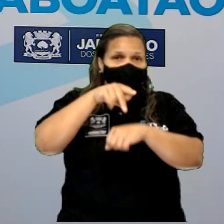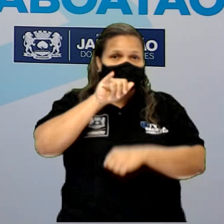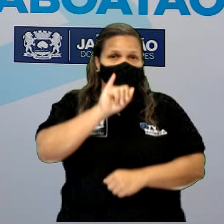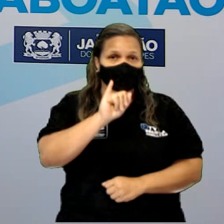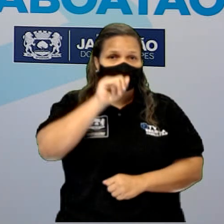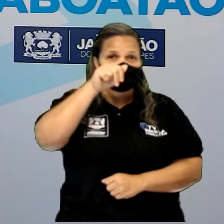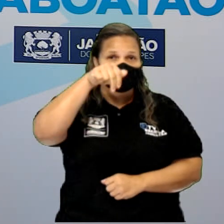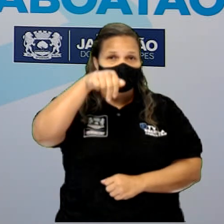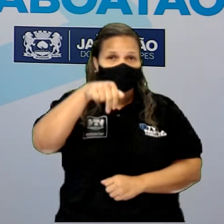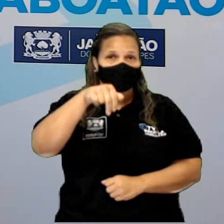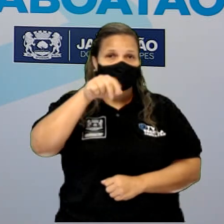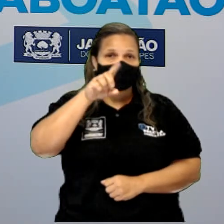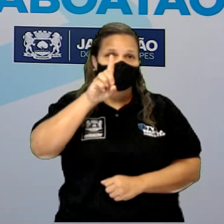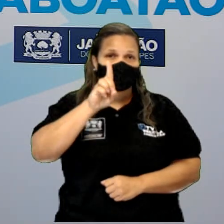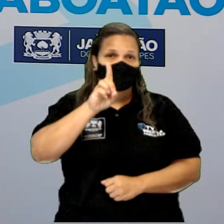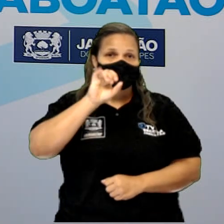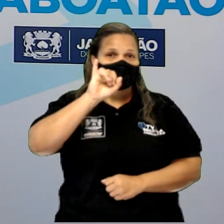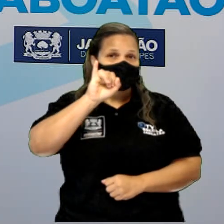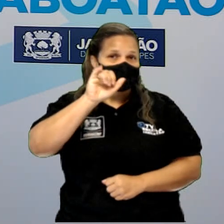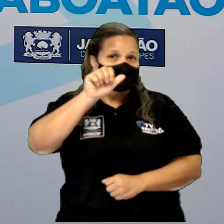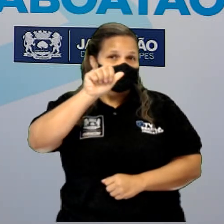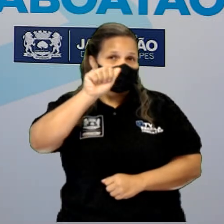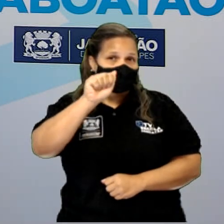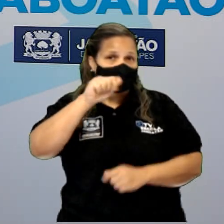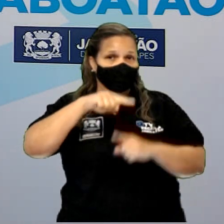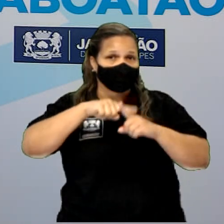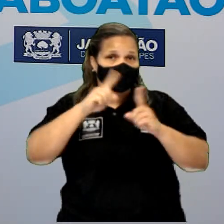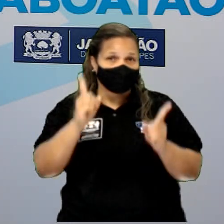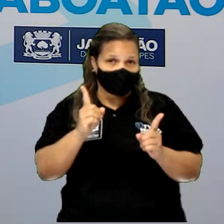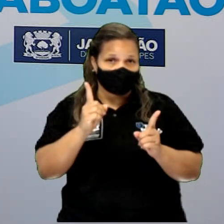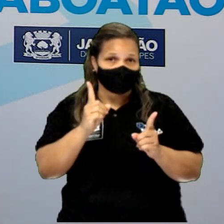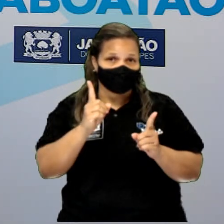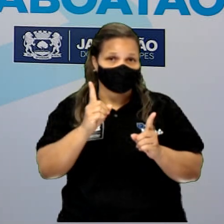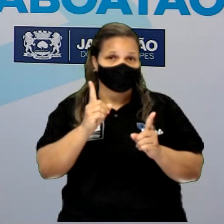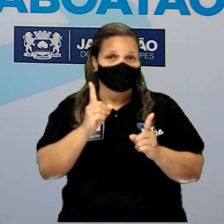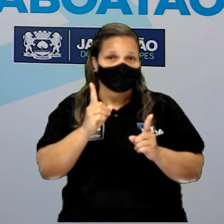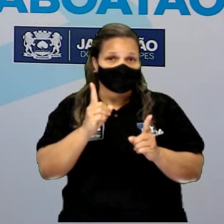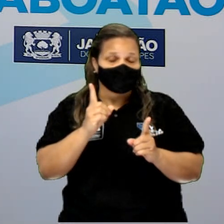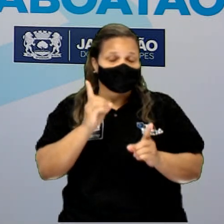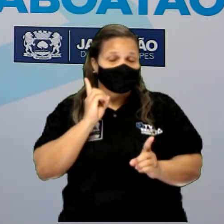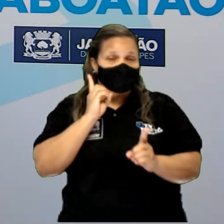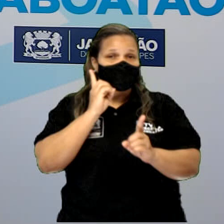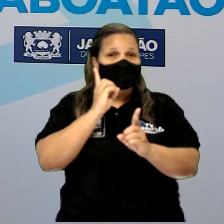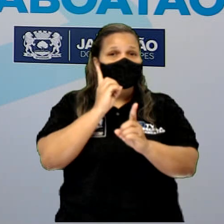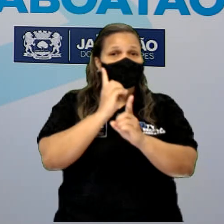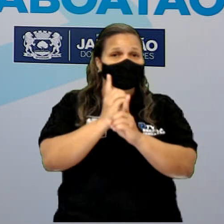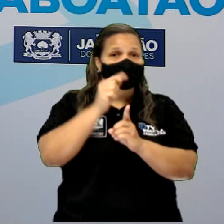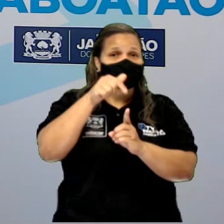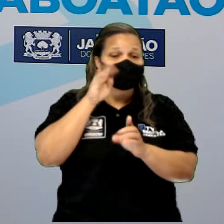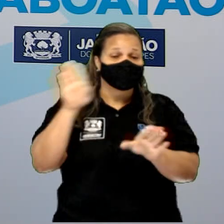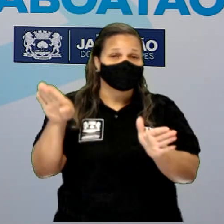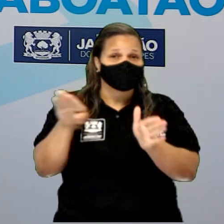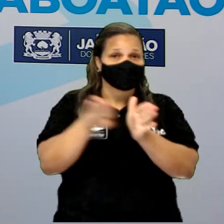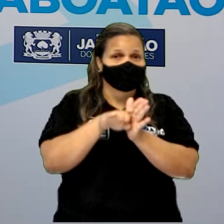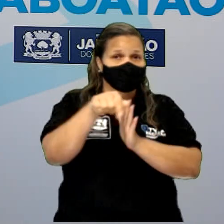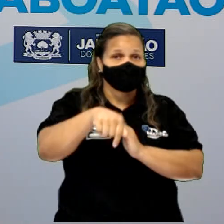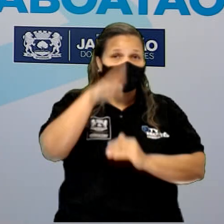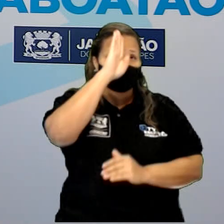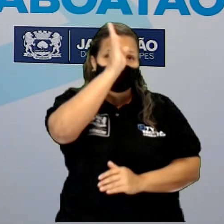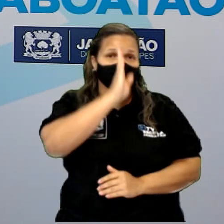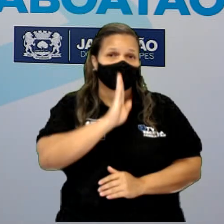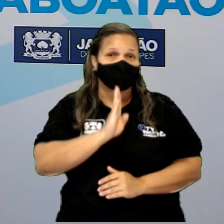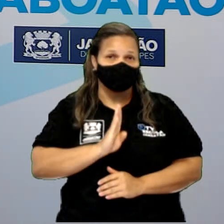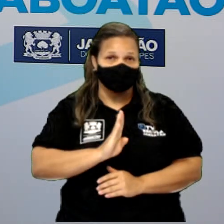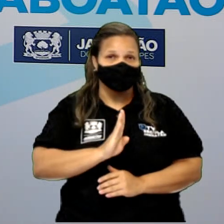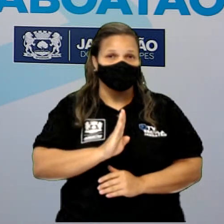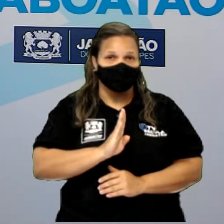mais maior do que eles esperavam encontrar nas Índias. Muito maior do que todo o lucro que ele poderia ganhar no Oriente, eles encontraram nas